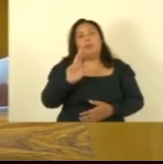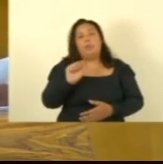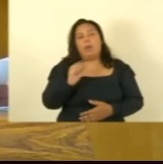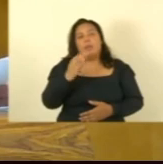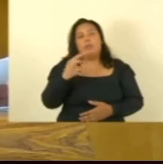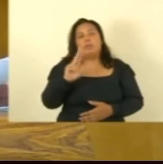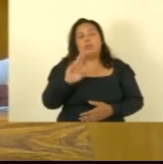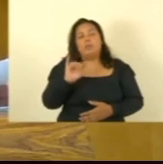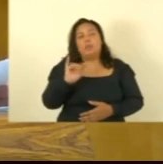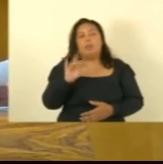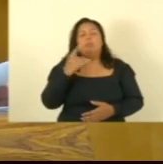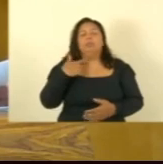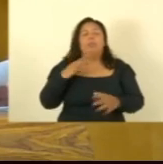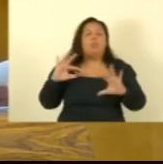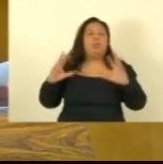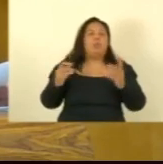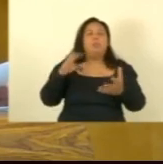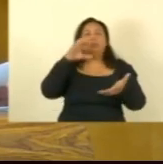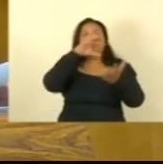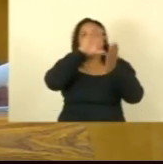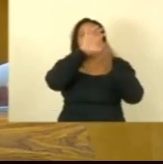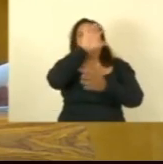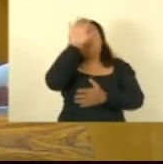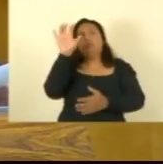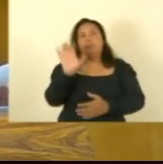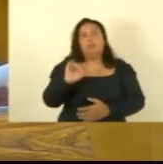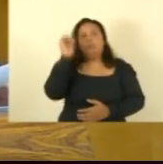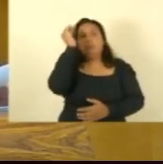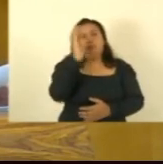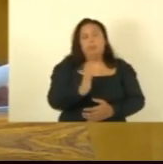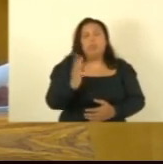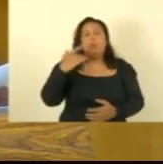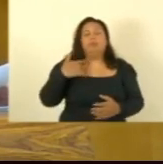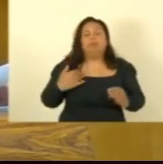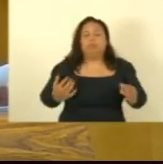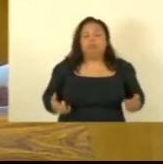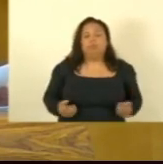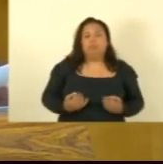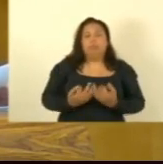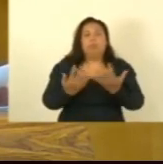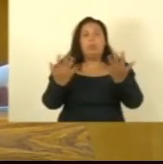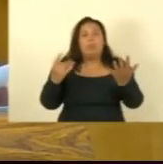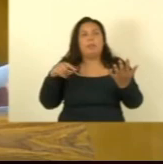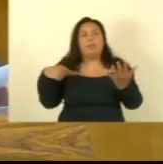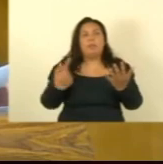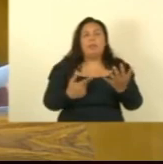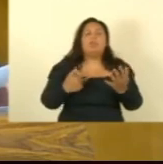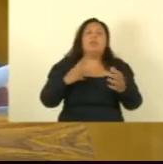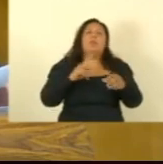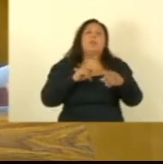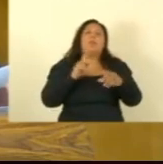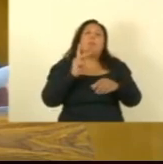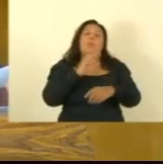com expressividade para a nossa querida Polícia de Ortiz,